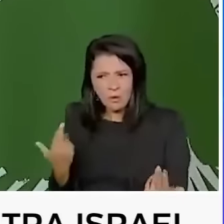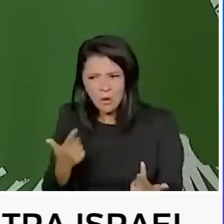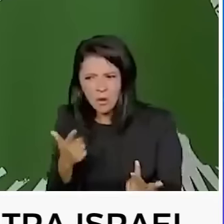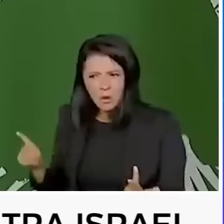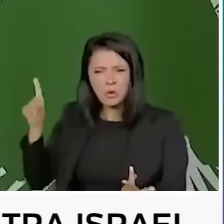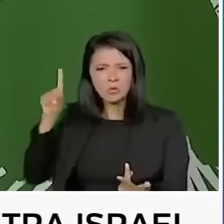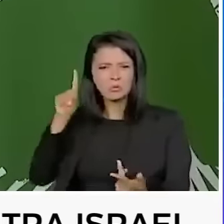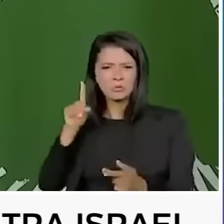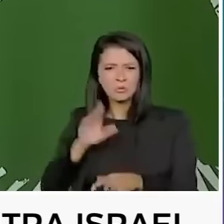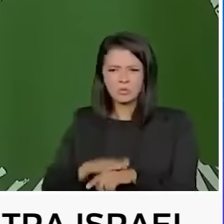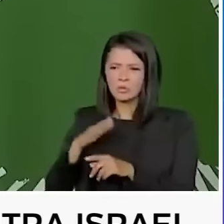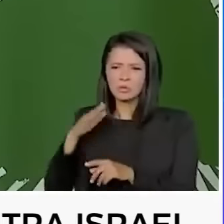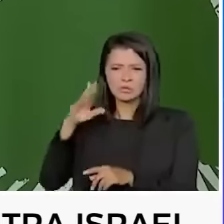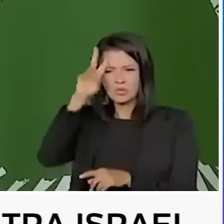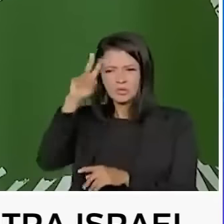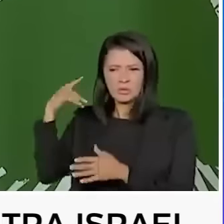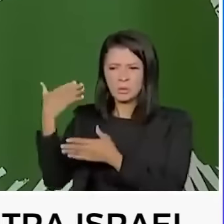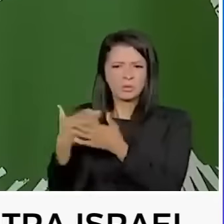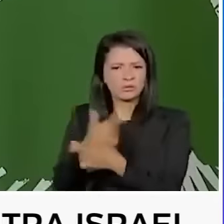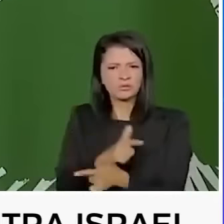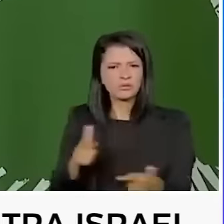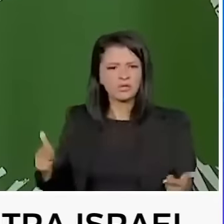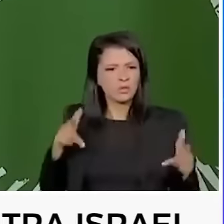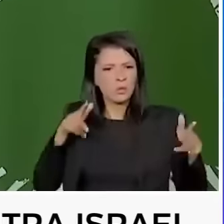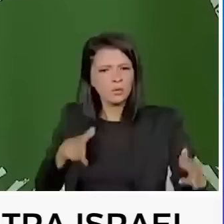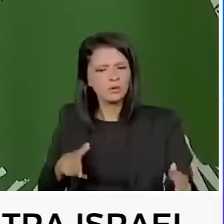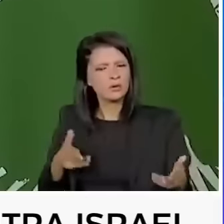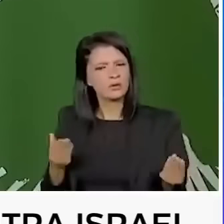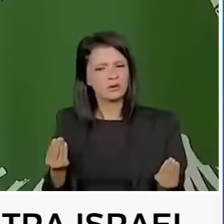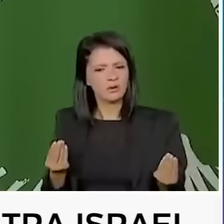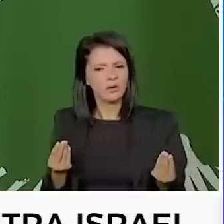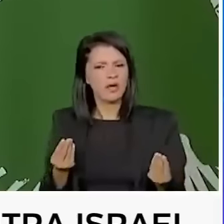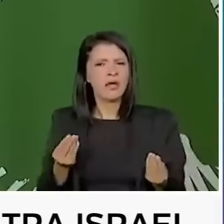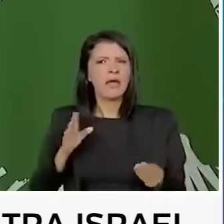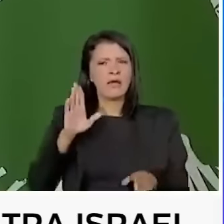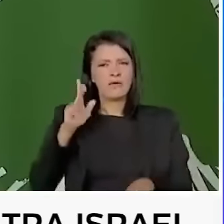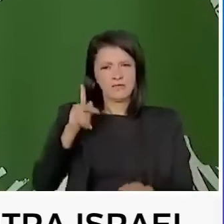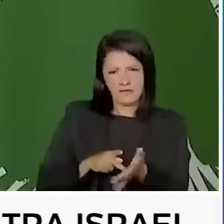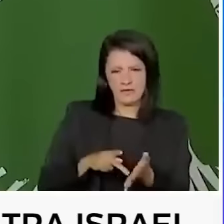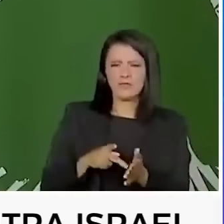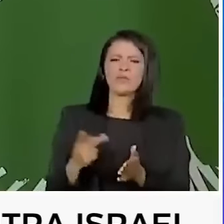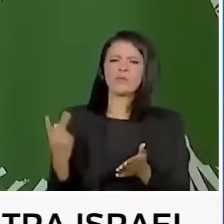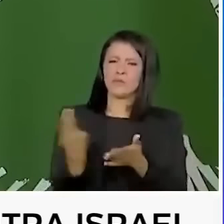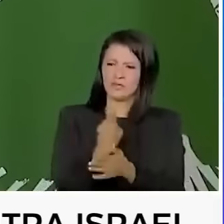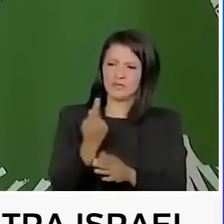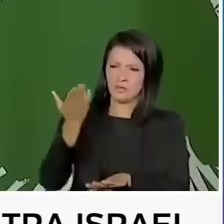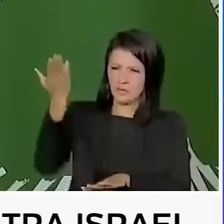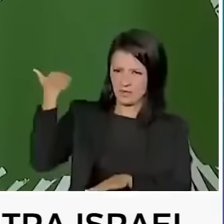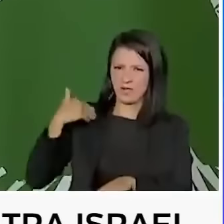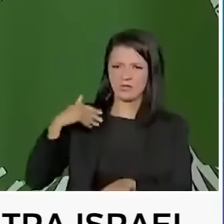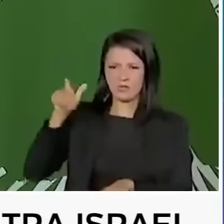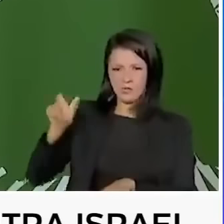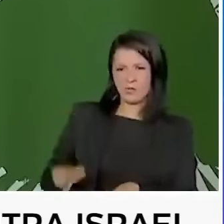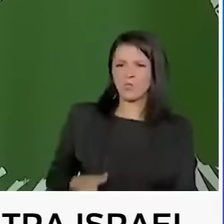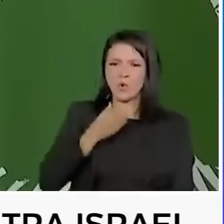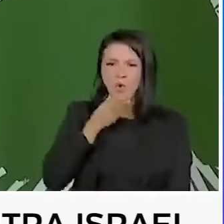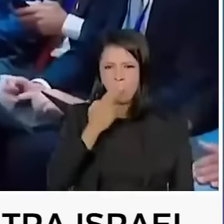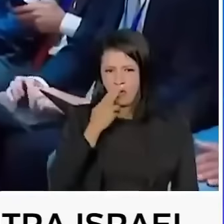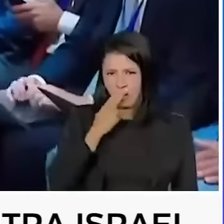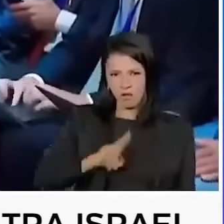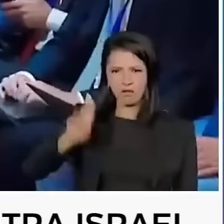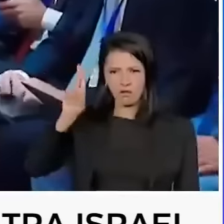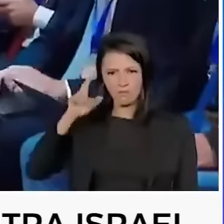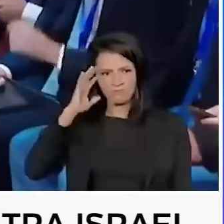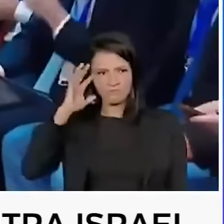2022 mesmo eu que eh achei que o Jamil tinha trocado mas não ele falou certinho no no site 2022 e no